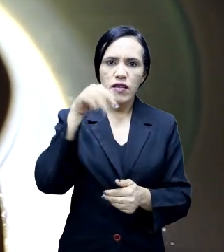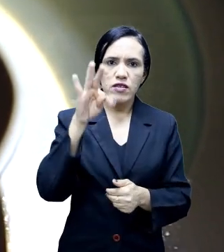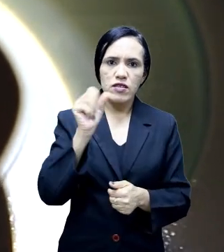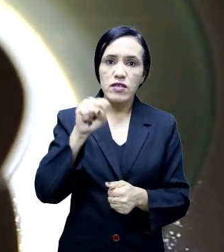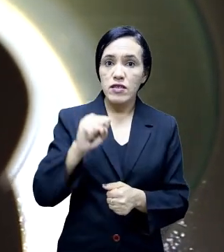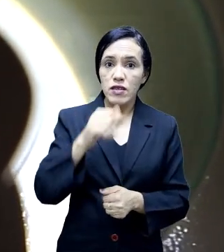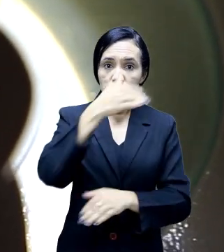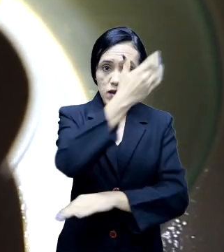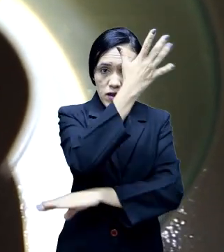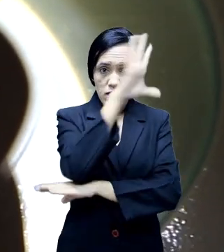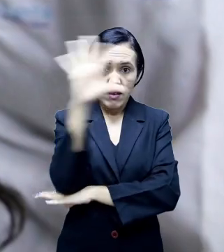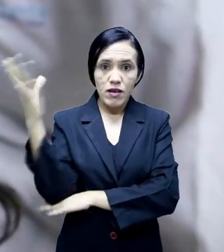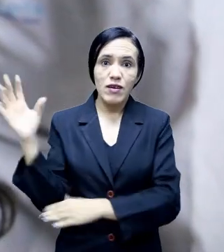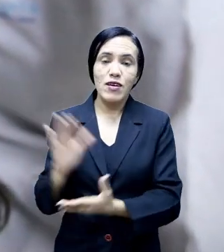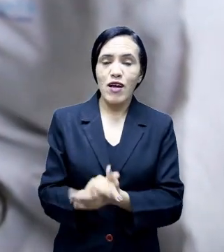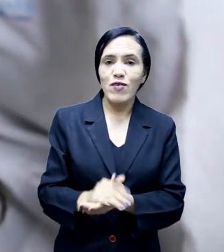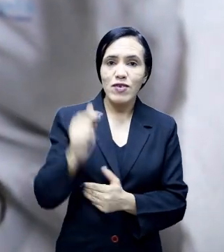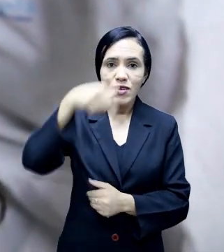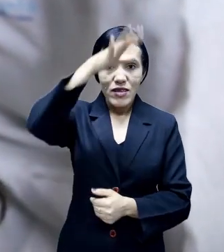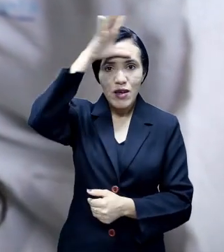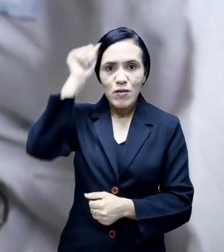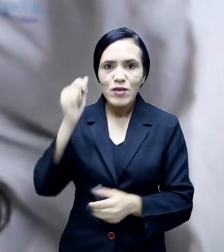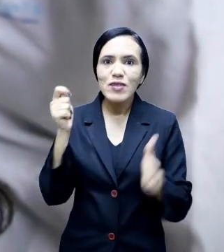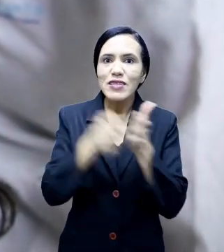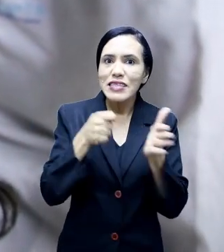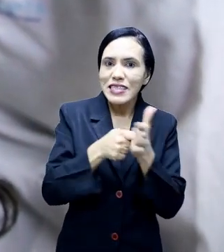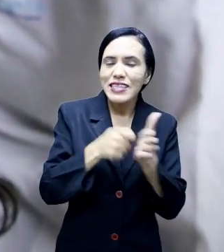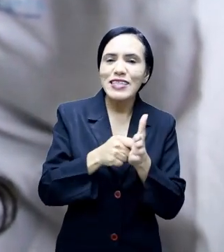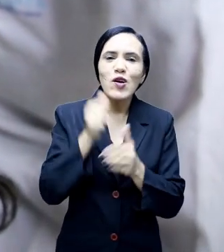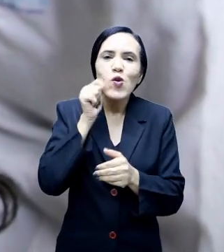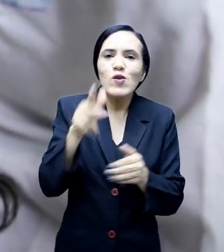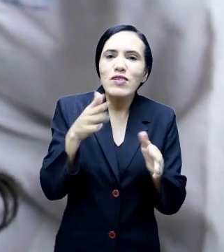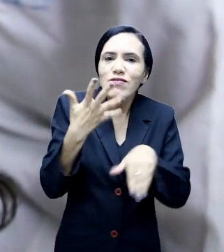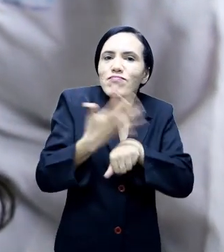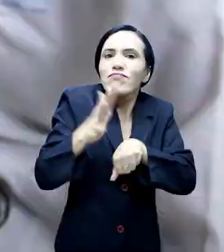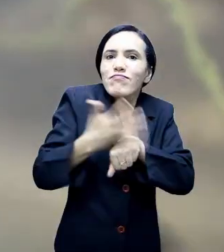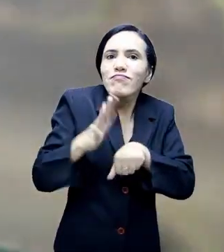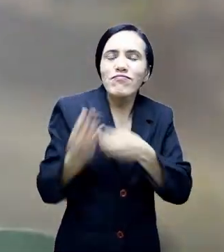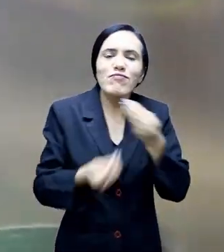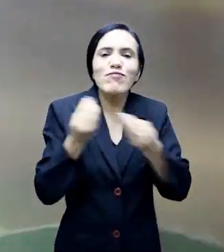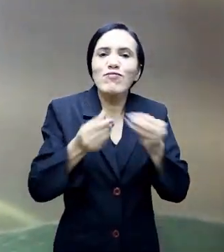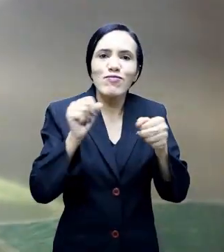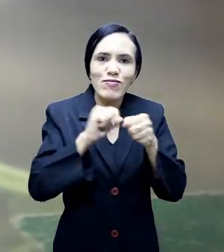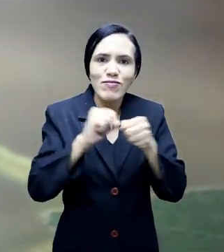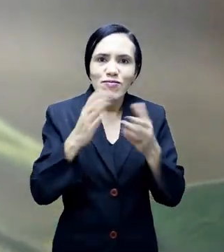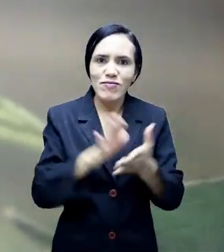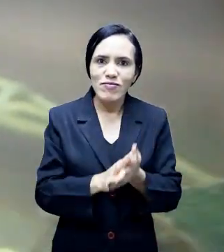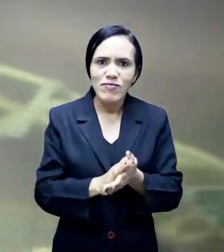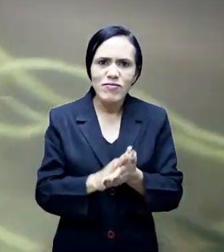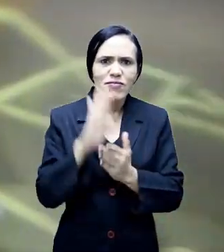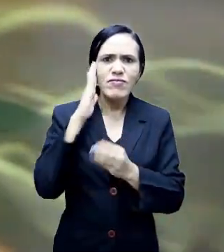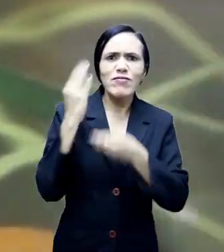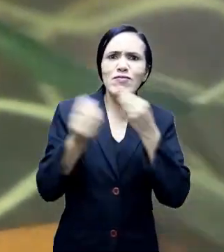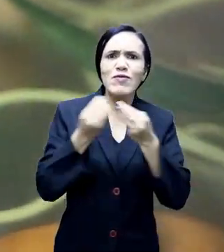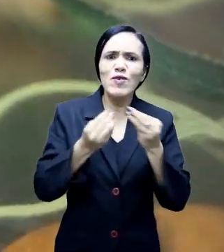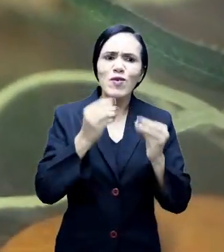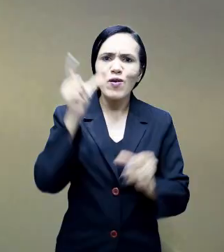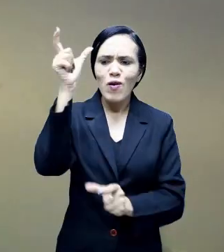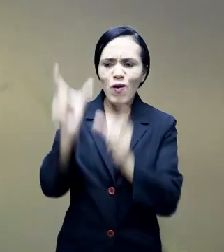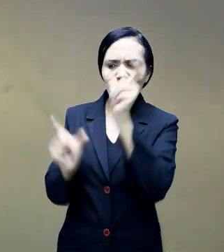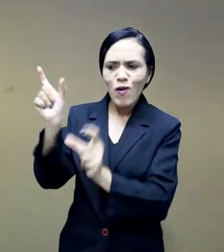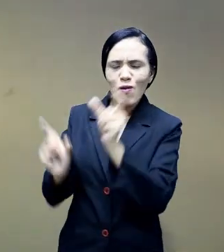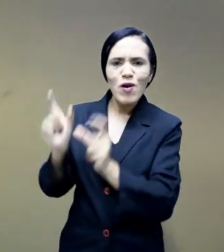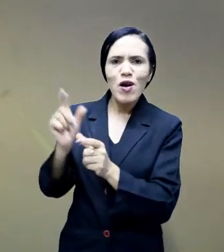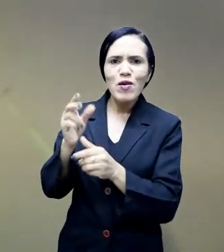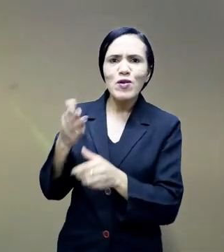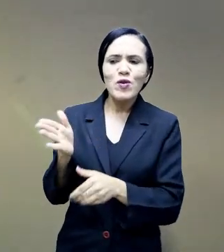plantas daqui, da Amazônia mesmo. Então, a gente tenta anestesiar os peixinhos com essas plantas e busca entender o comportamento deles,